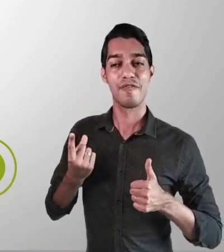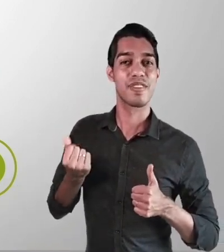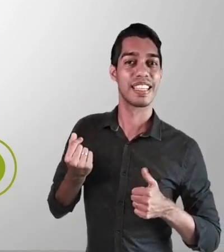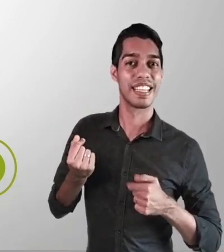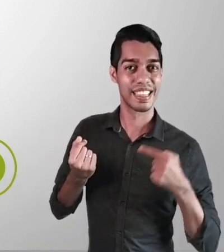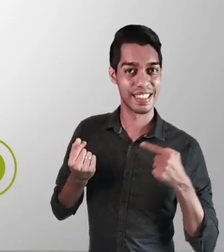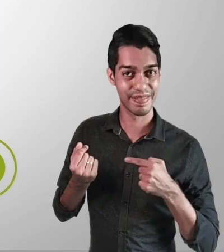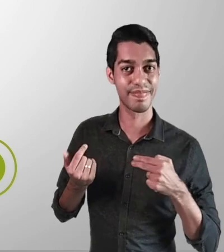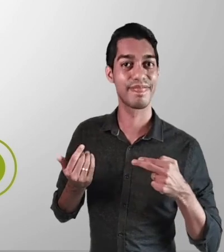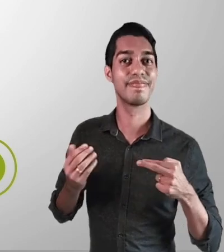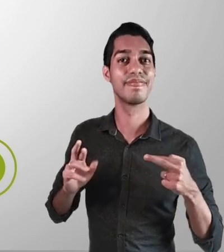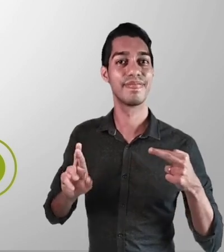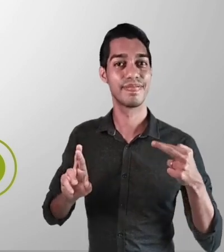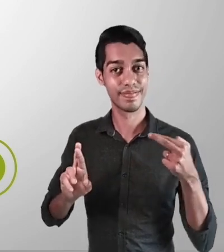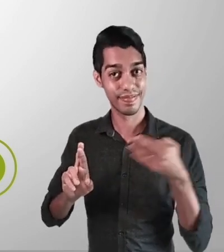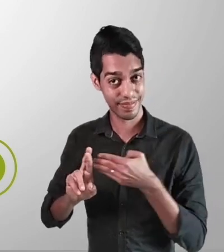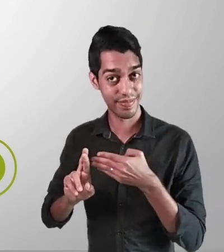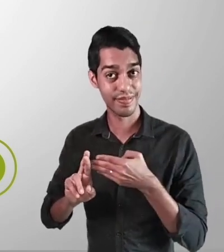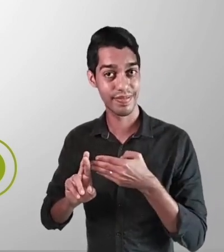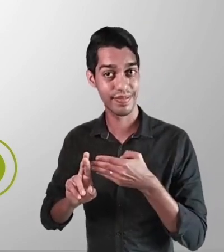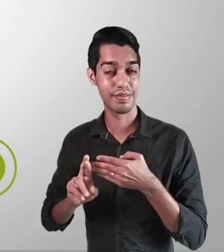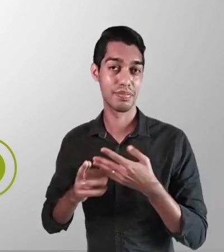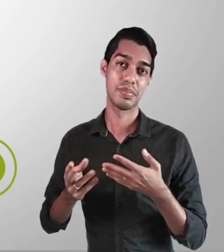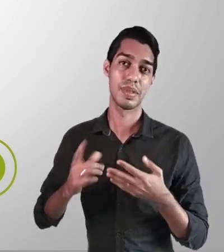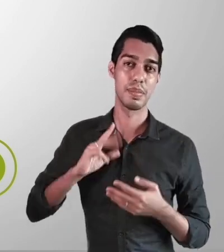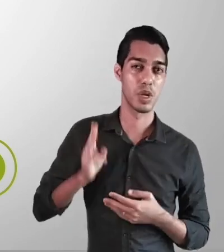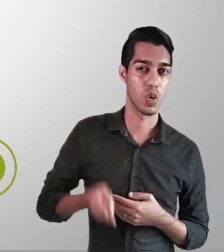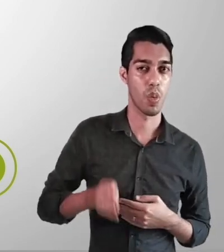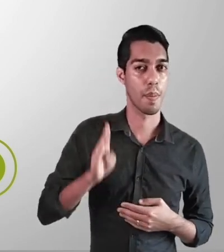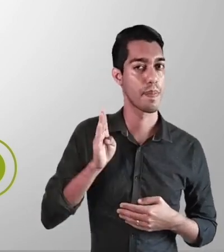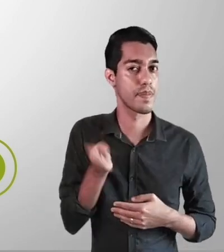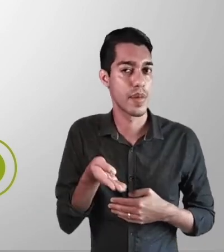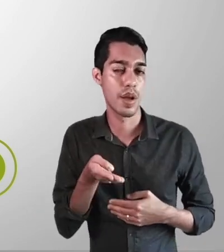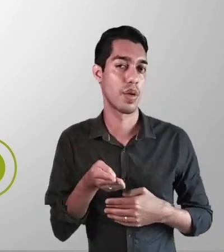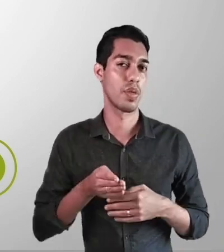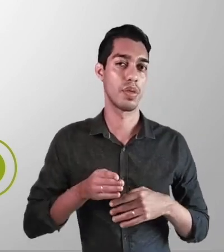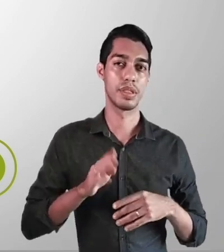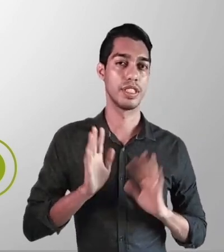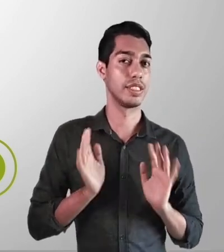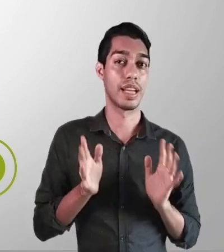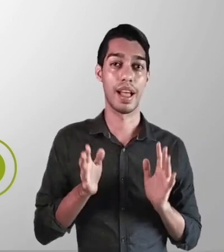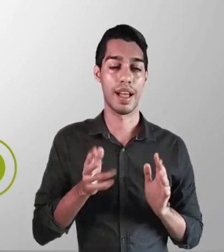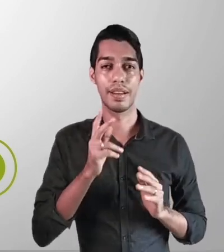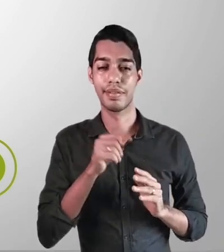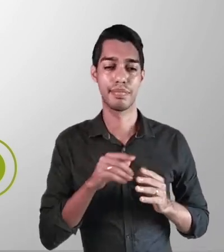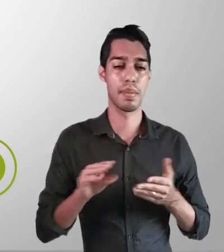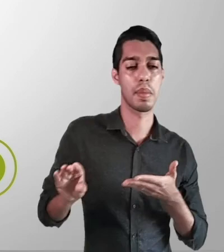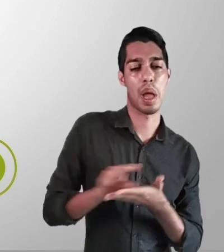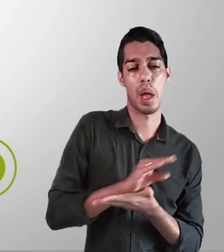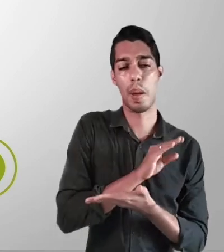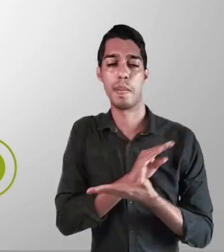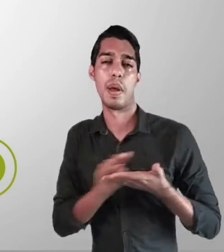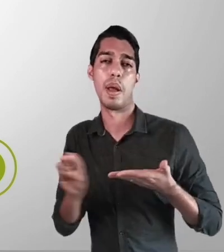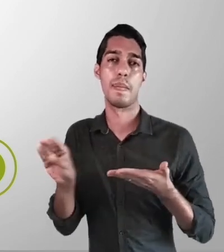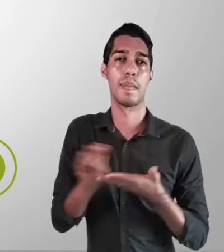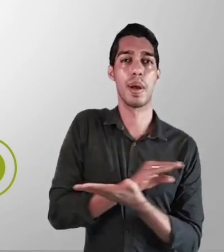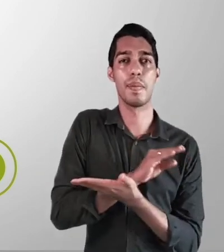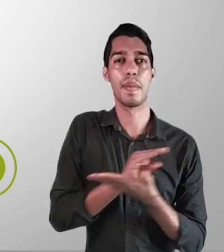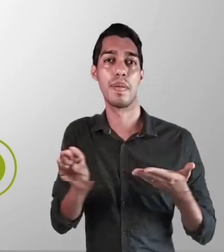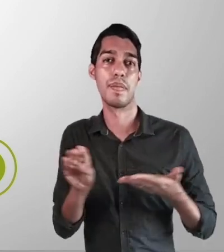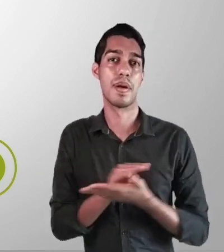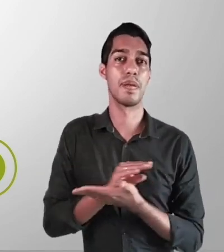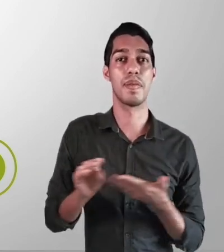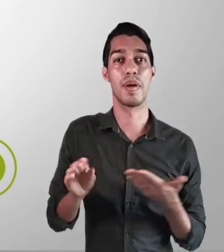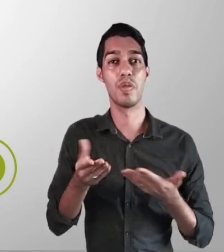financeira. São milhões e bilhões para lá e para cá o tempo inteiro de operações, transações. Já entramos na era do